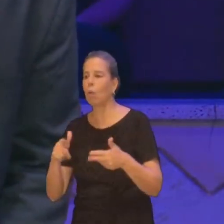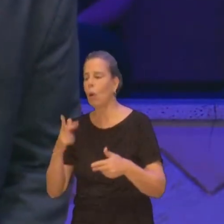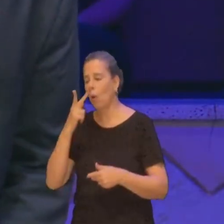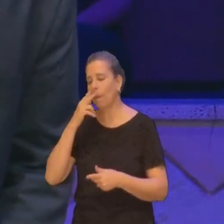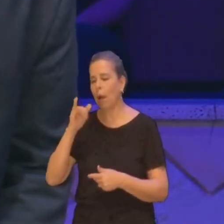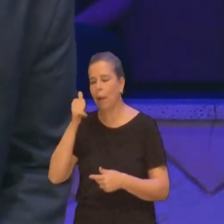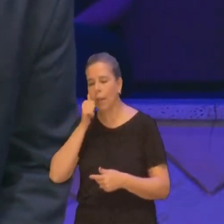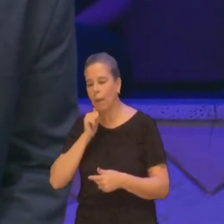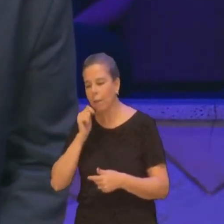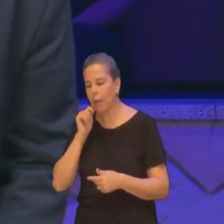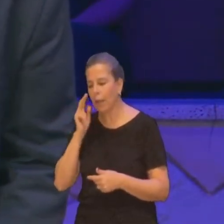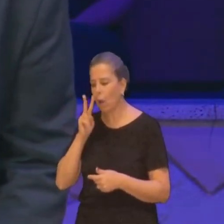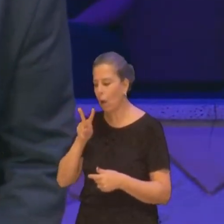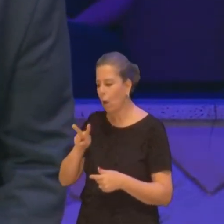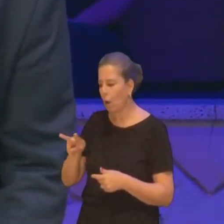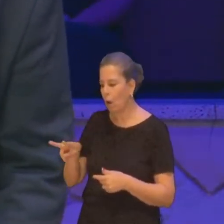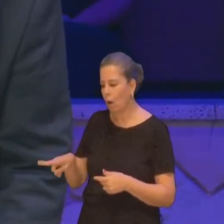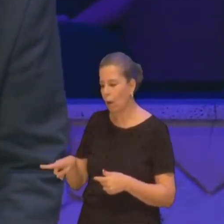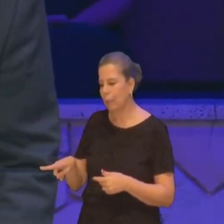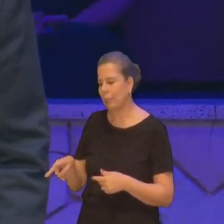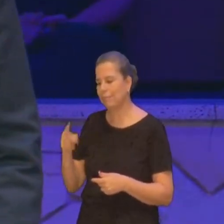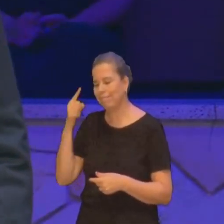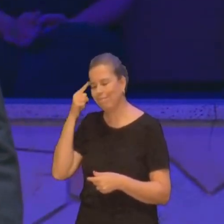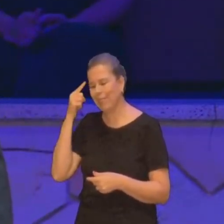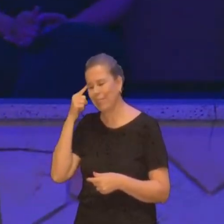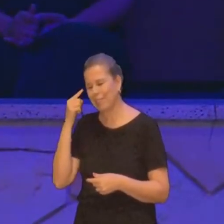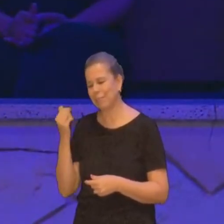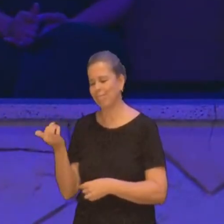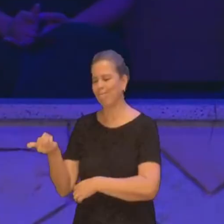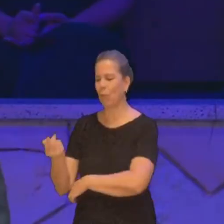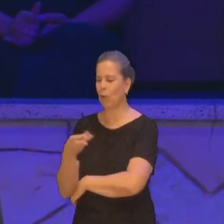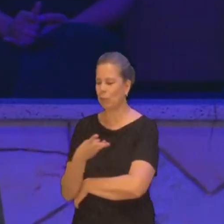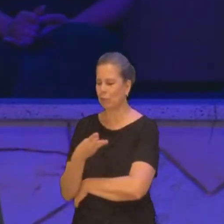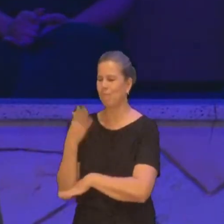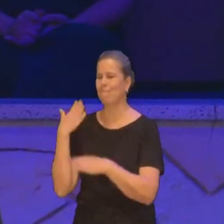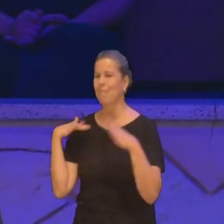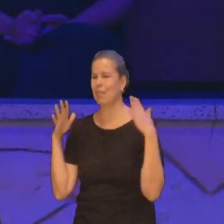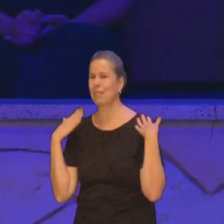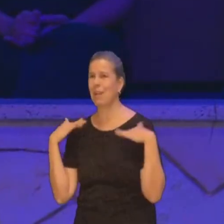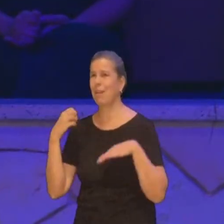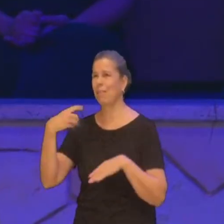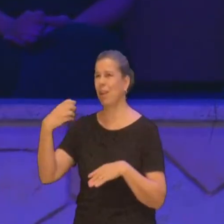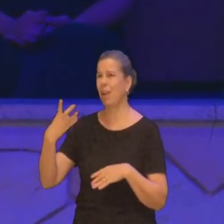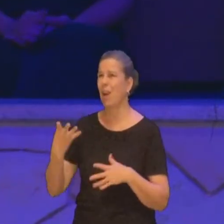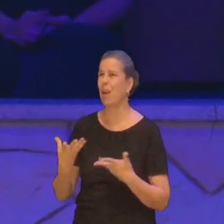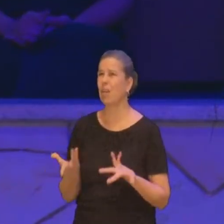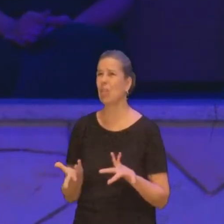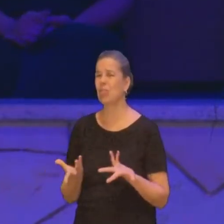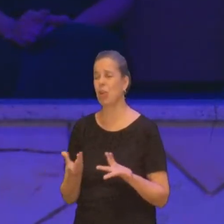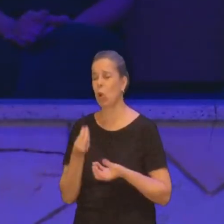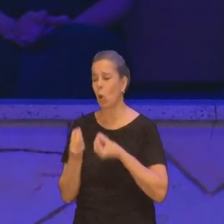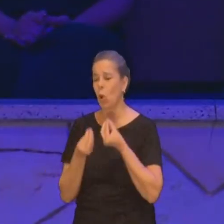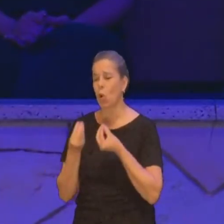amoroso, vê o quanto isso vai custar. Seja no bolso, seja no tempo,